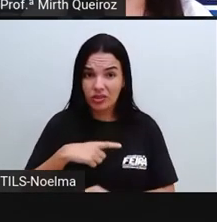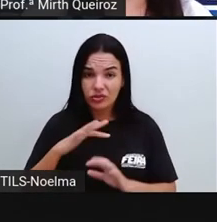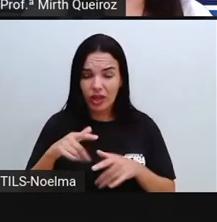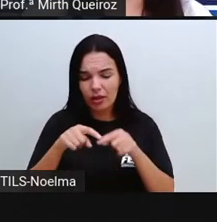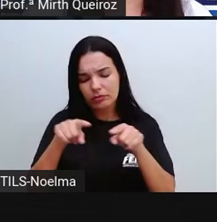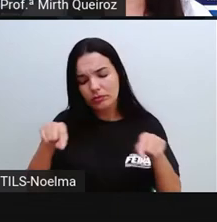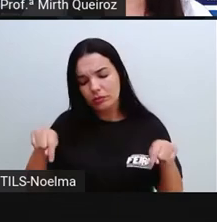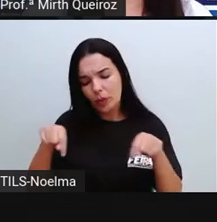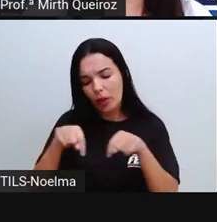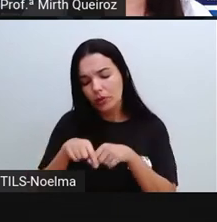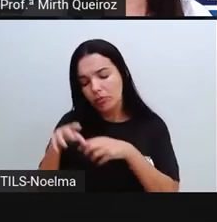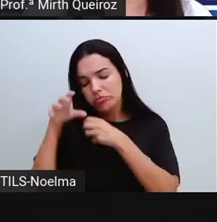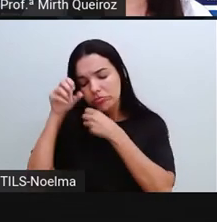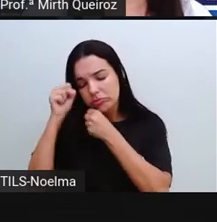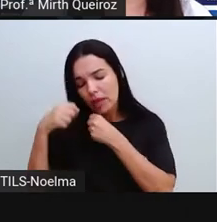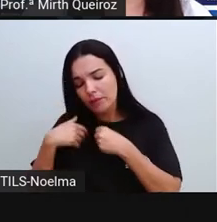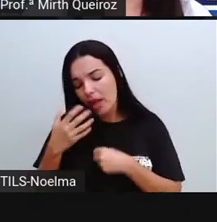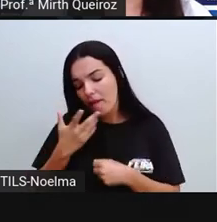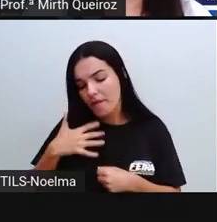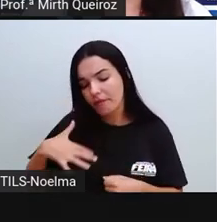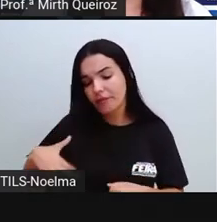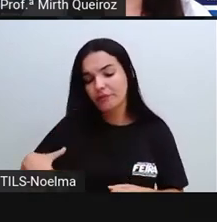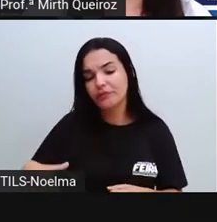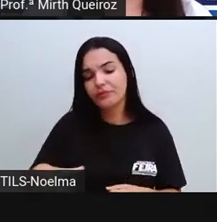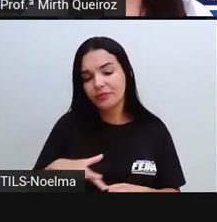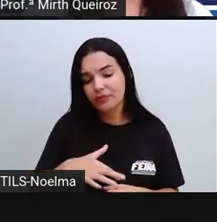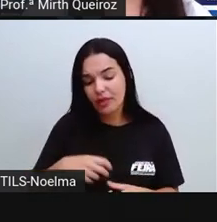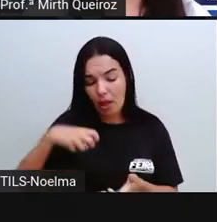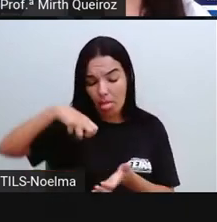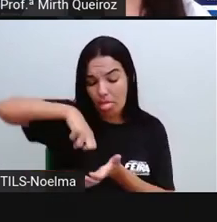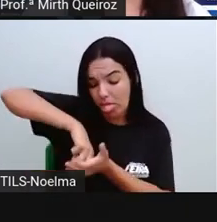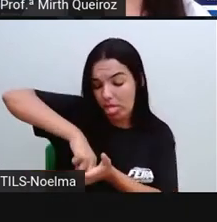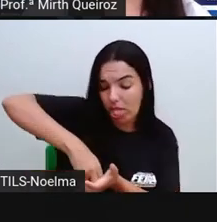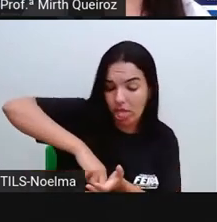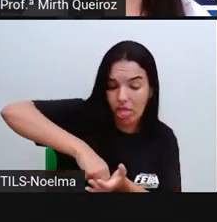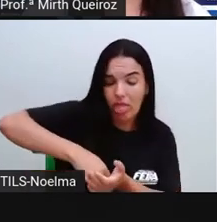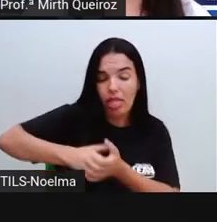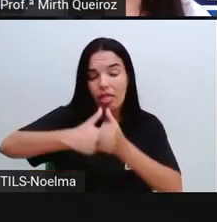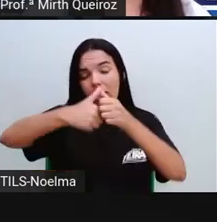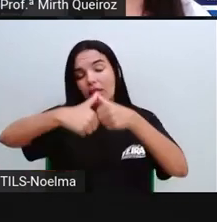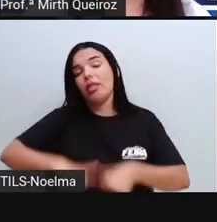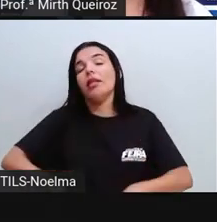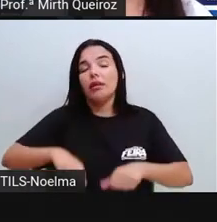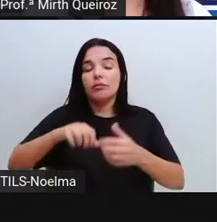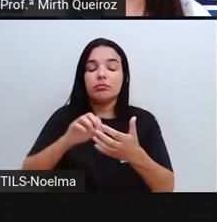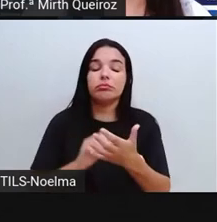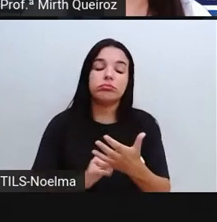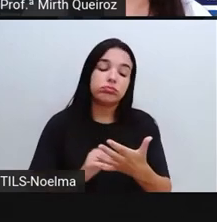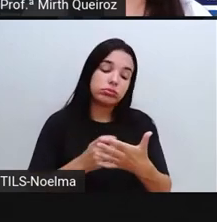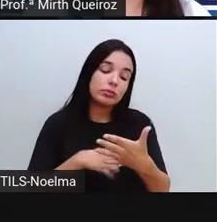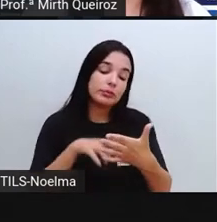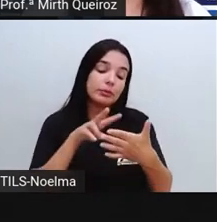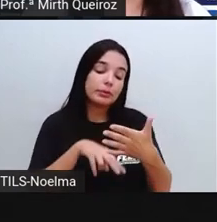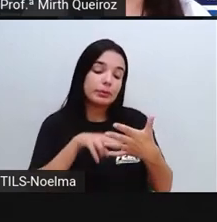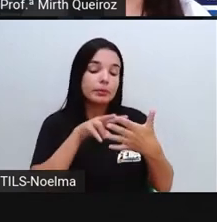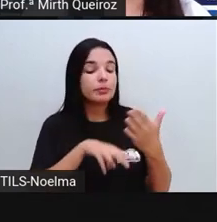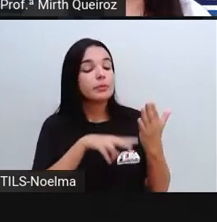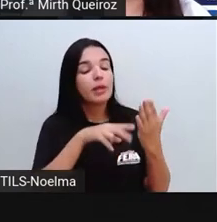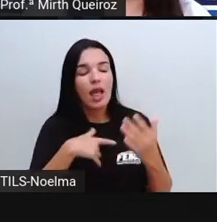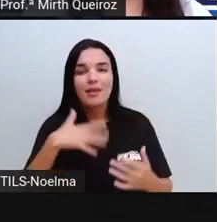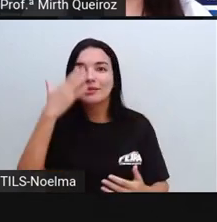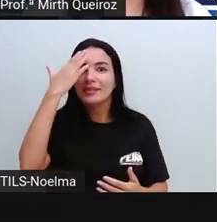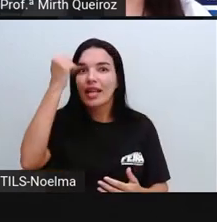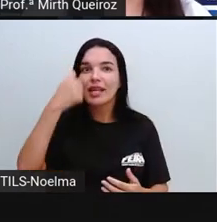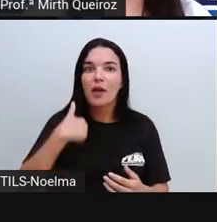no quartinho dos fundos da minha infância, pronto para afundar na poltrona velha e gorda. Sei que posso